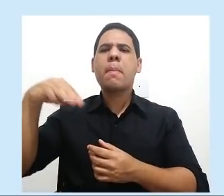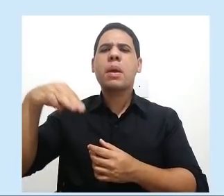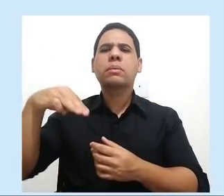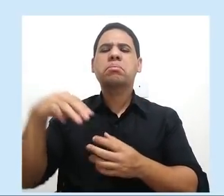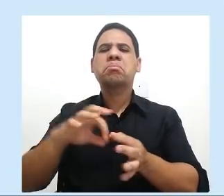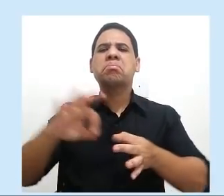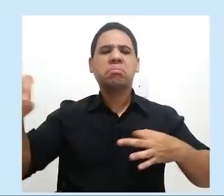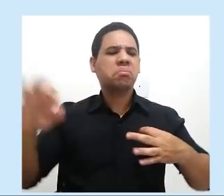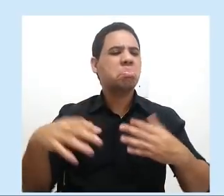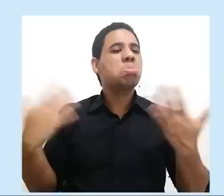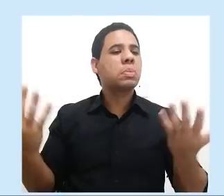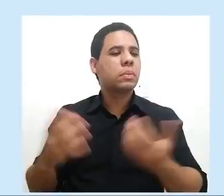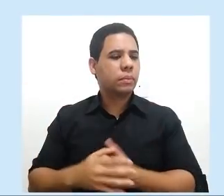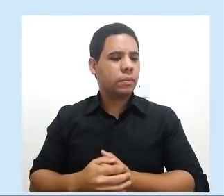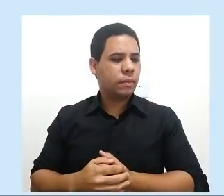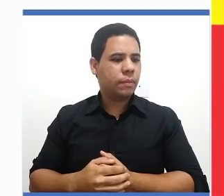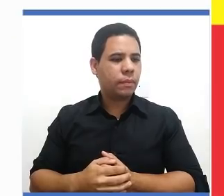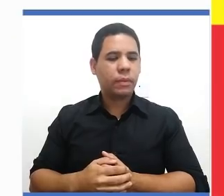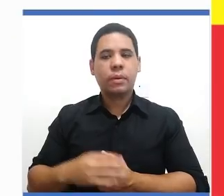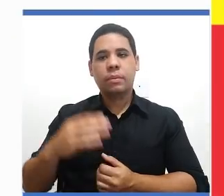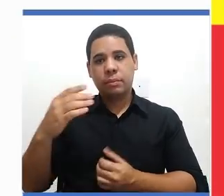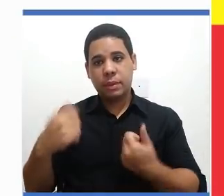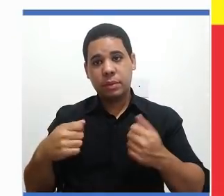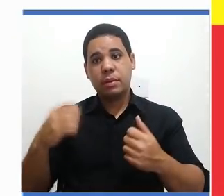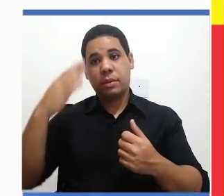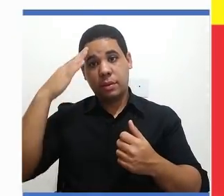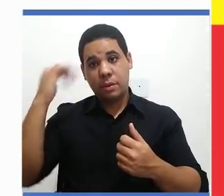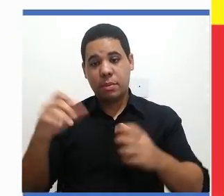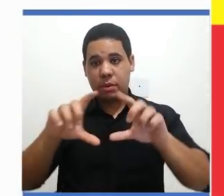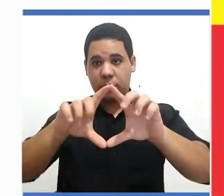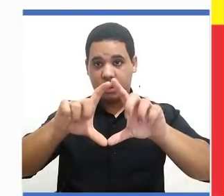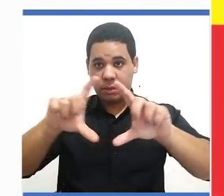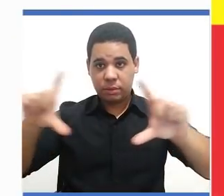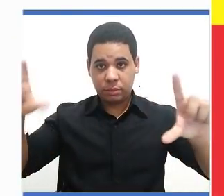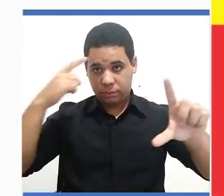decímetro, centímetro e milímetro. E uma jarda equivale ao quê?